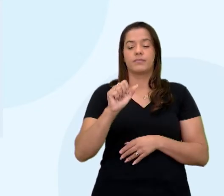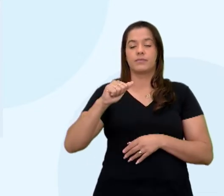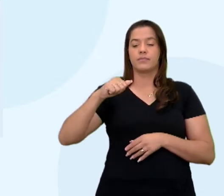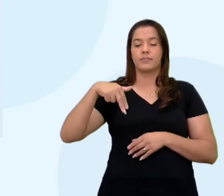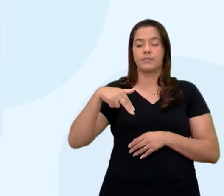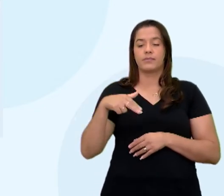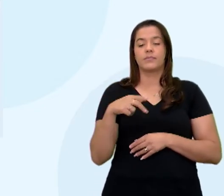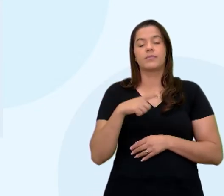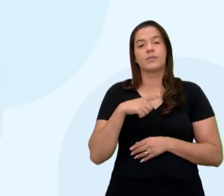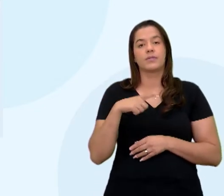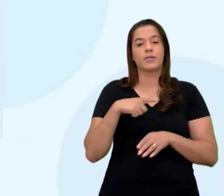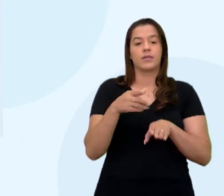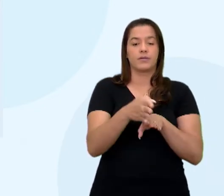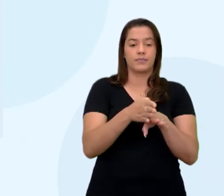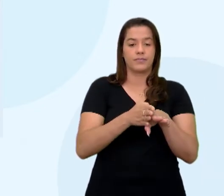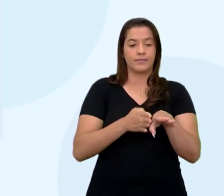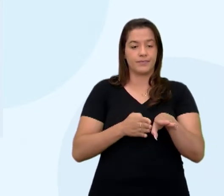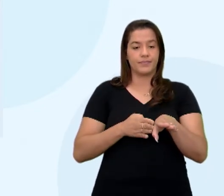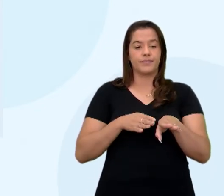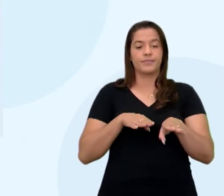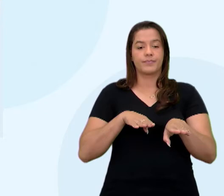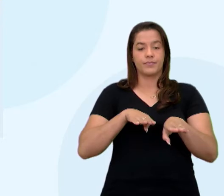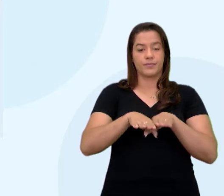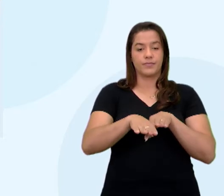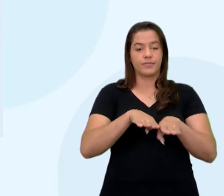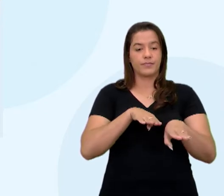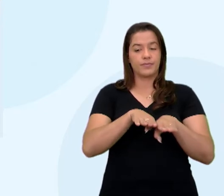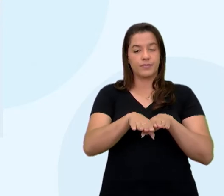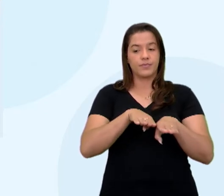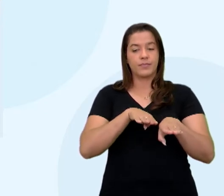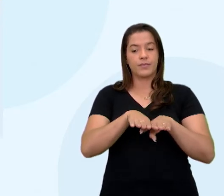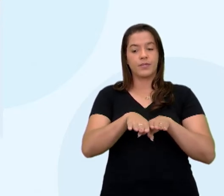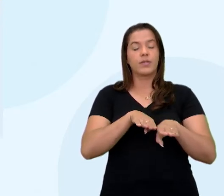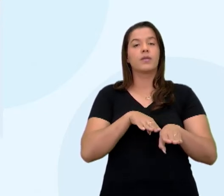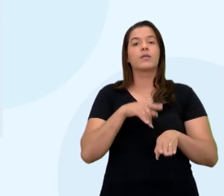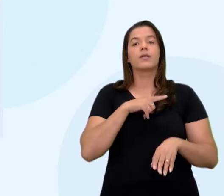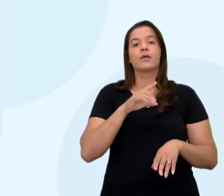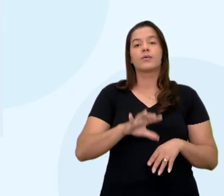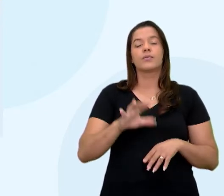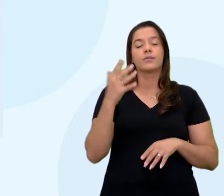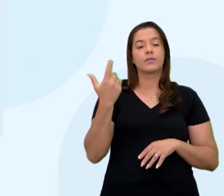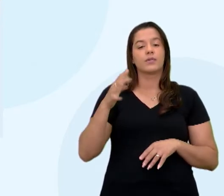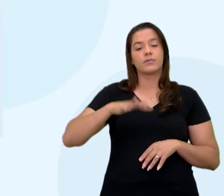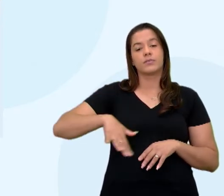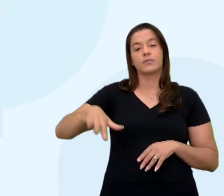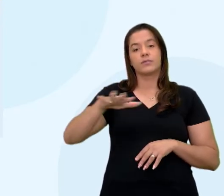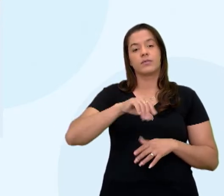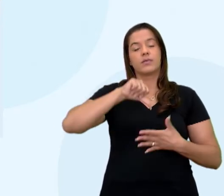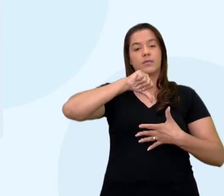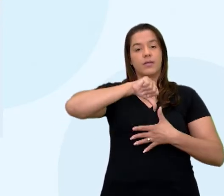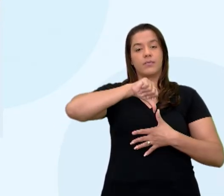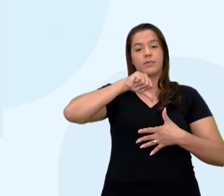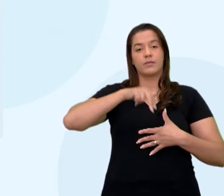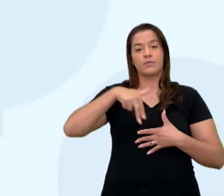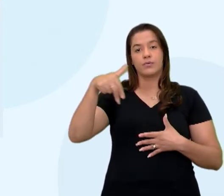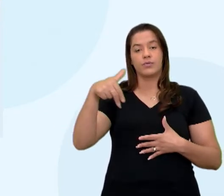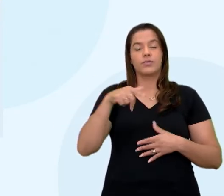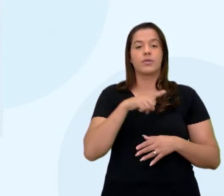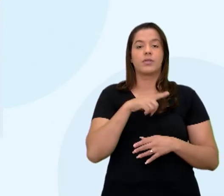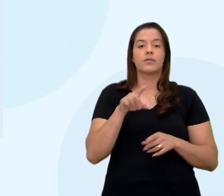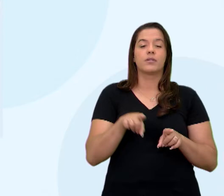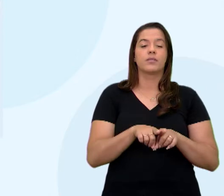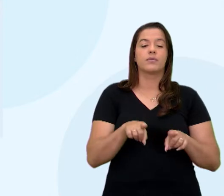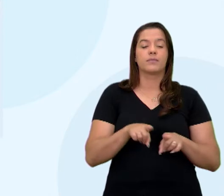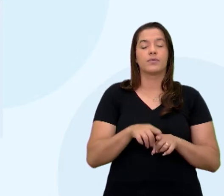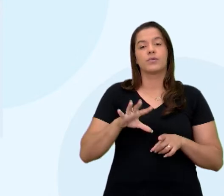importante retratar isso aí. Então esse movimento transformante que acontece aí no continente da América do Norte, ele tem lá